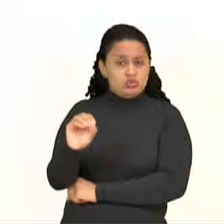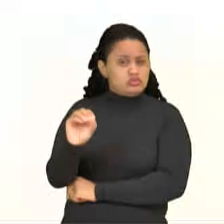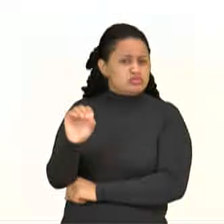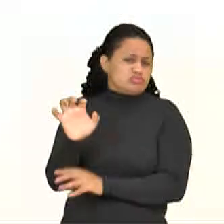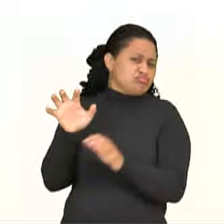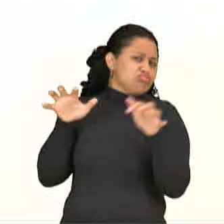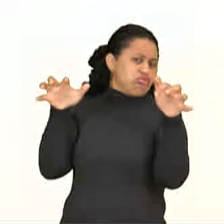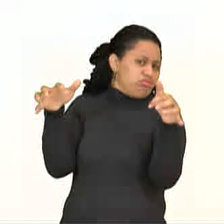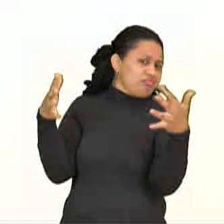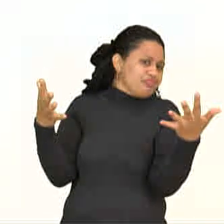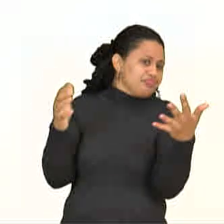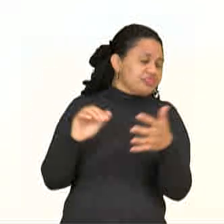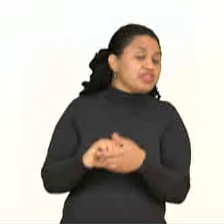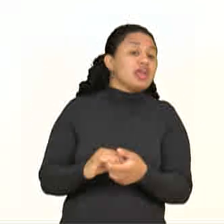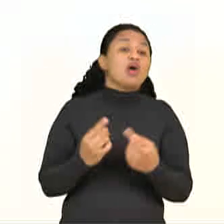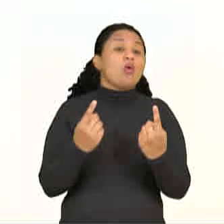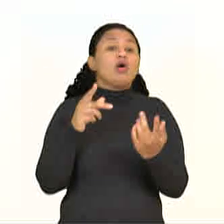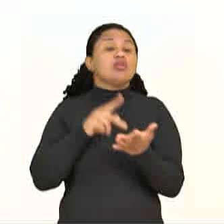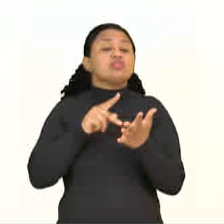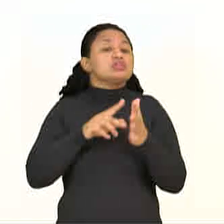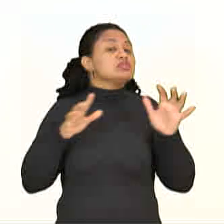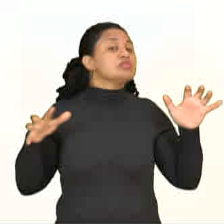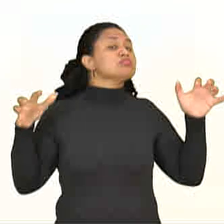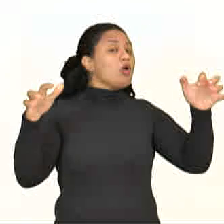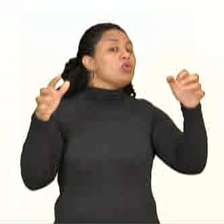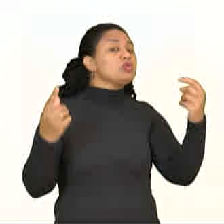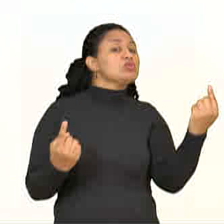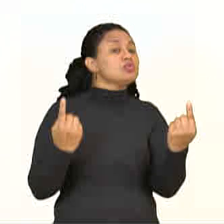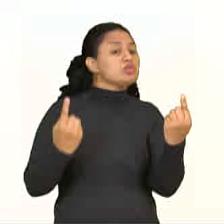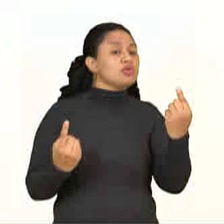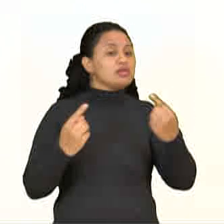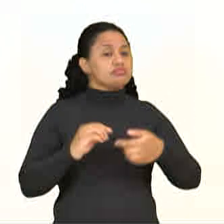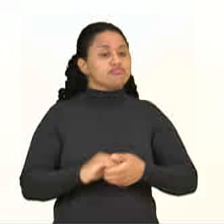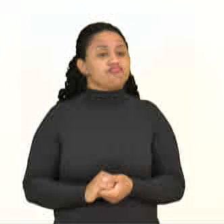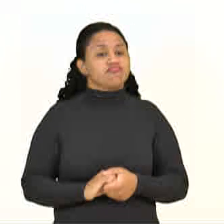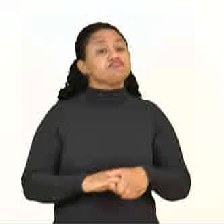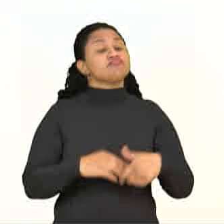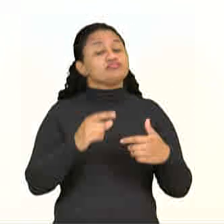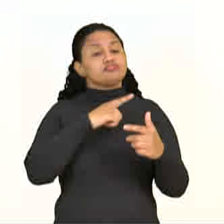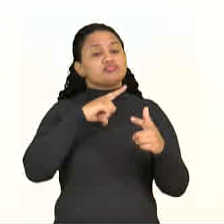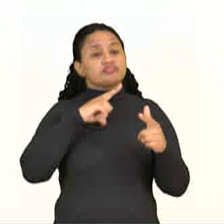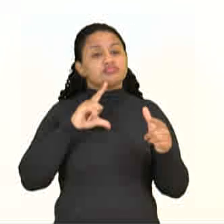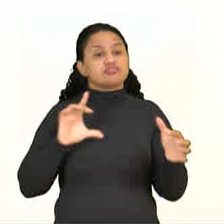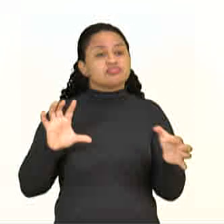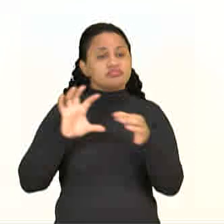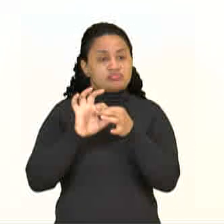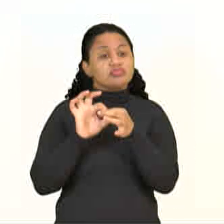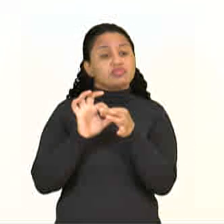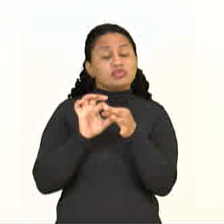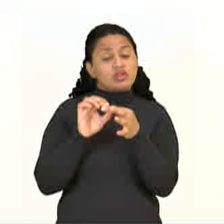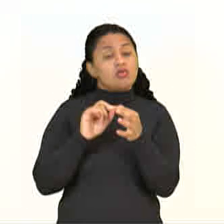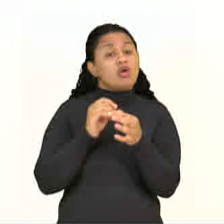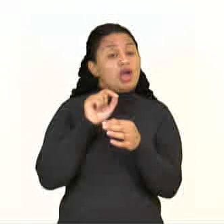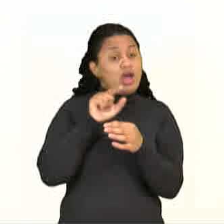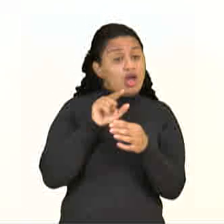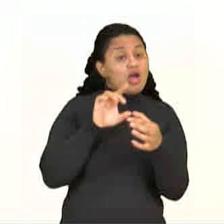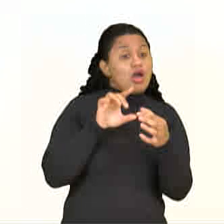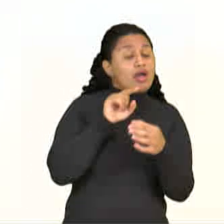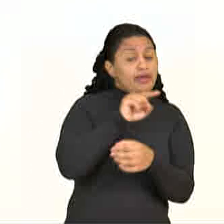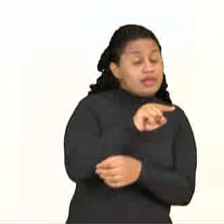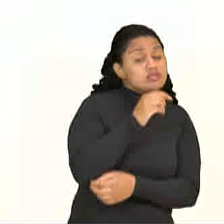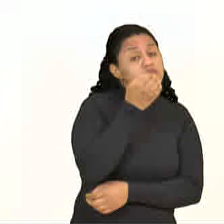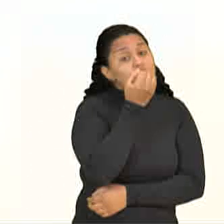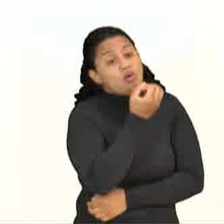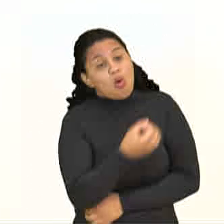né? Quem seria o verdadeiro monstro? Ora, há uma conjunção alternativa ou ali,